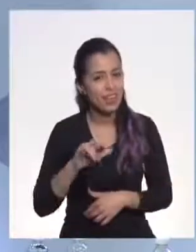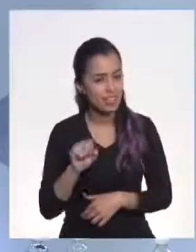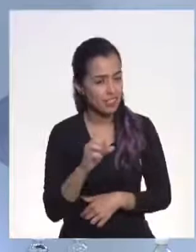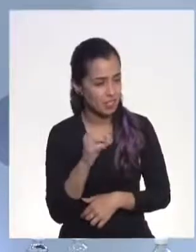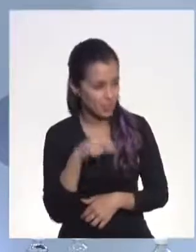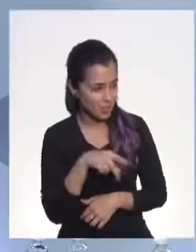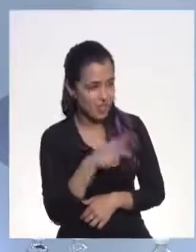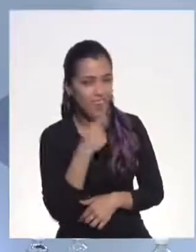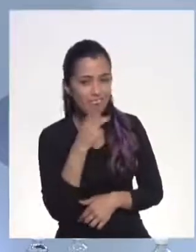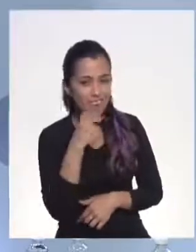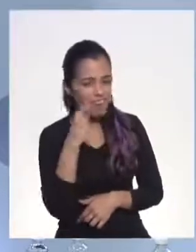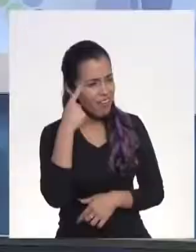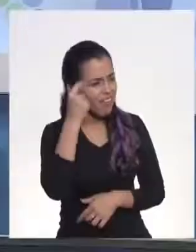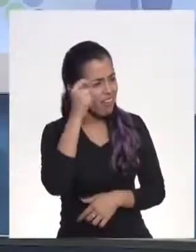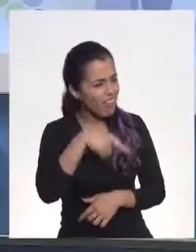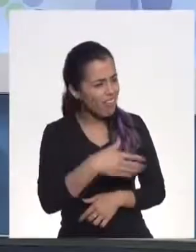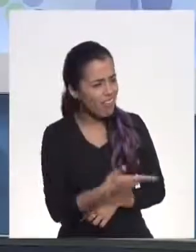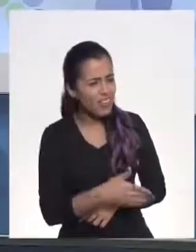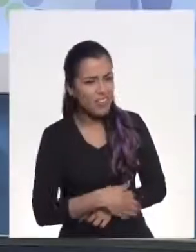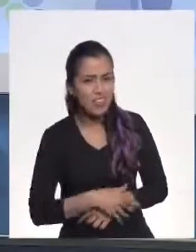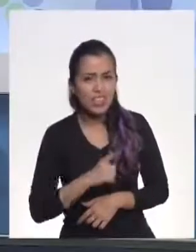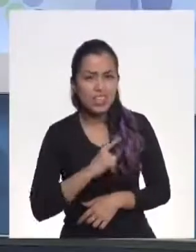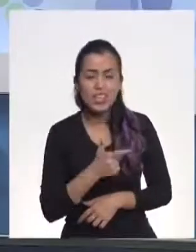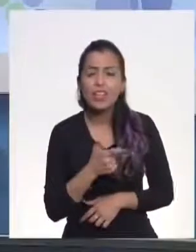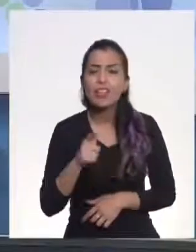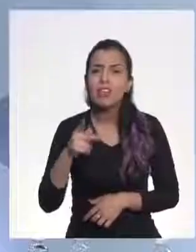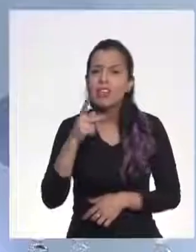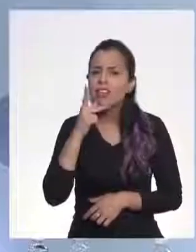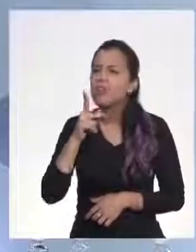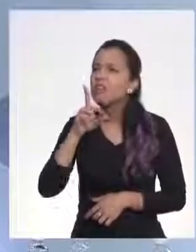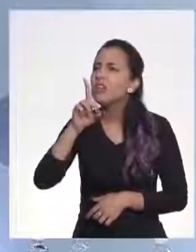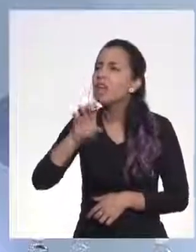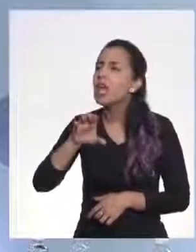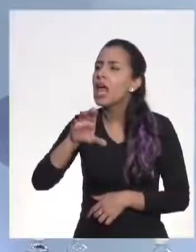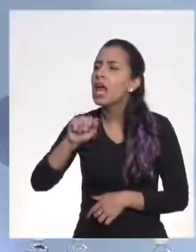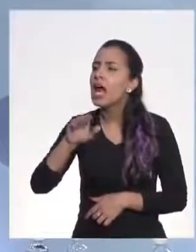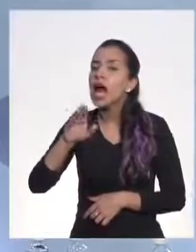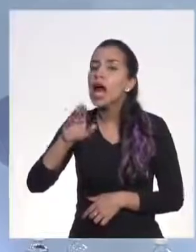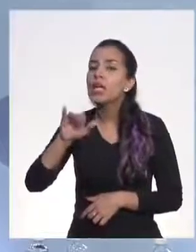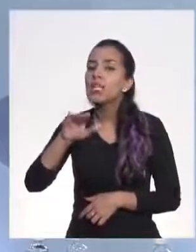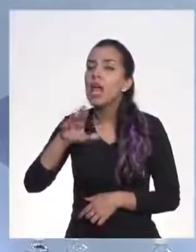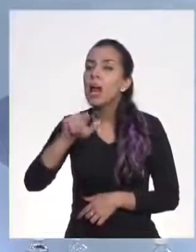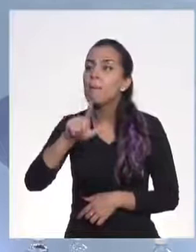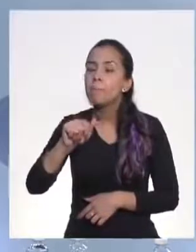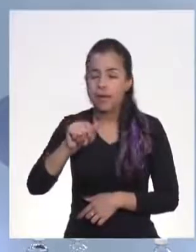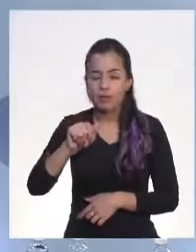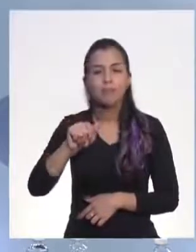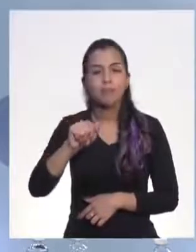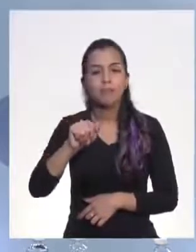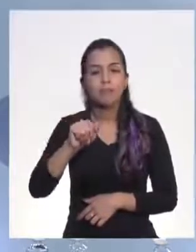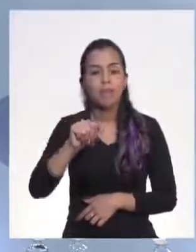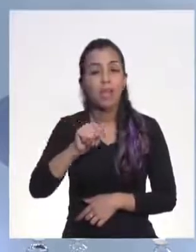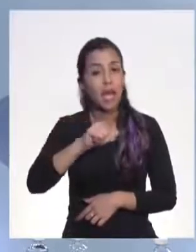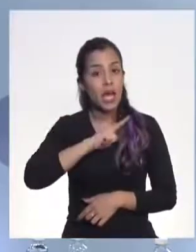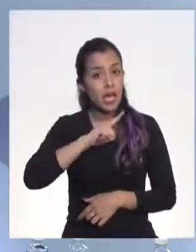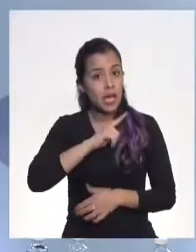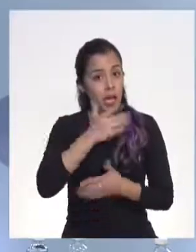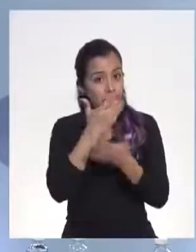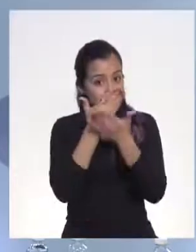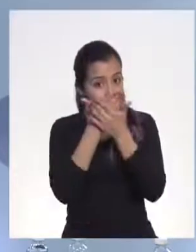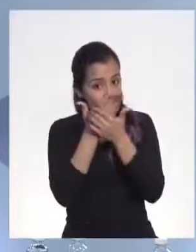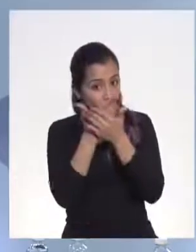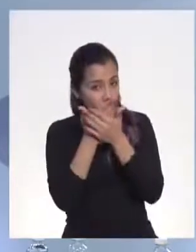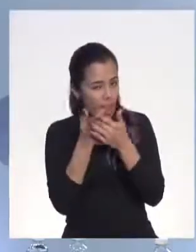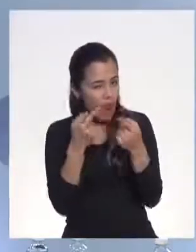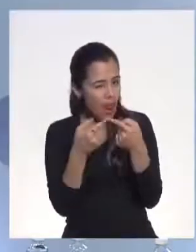o Alisson tá perguntando também no Facebook o outro Alisson O que é decassílabos o Alisson é tem uma aula aí